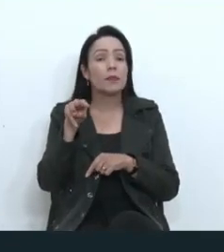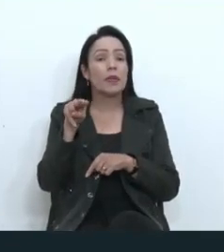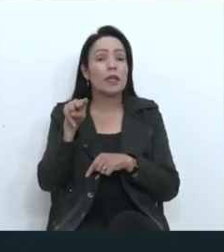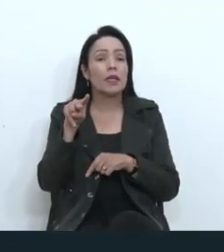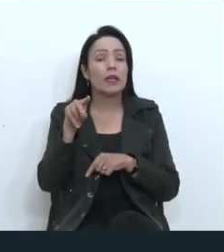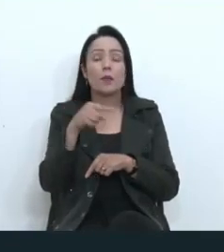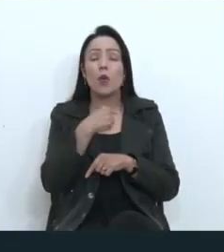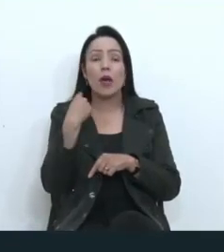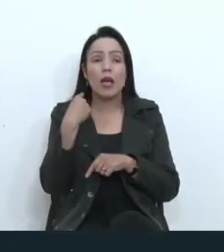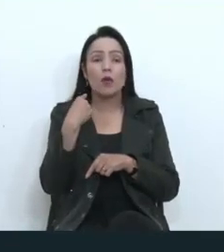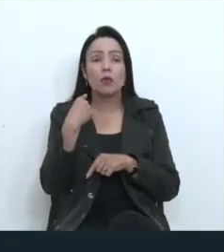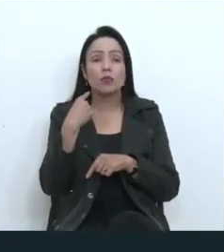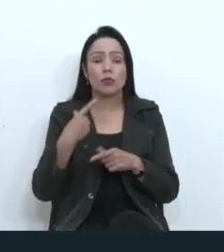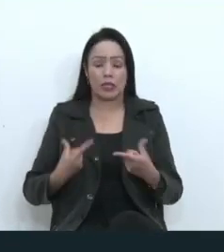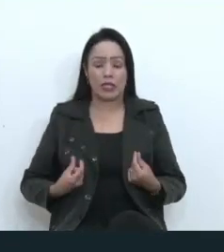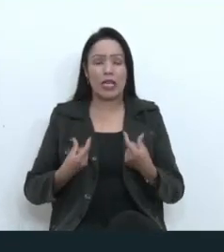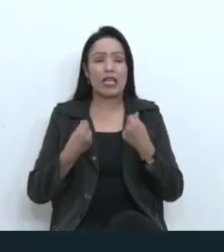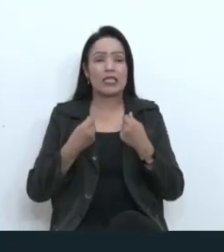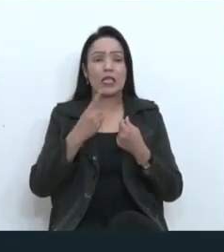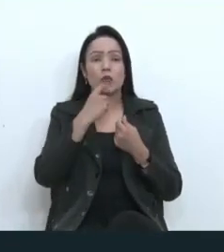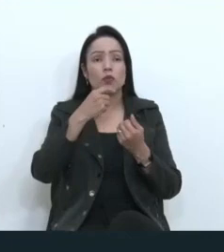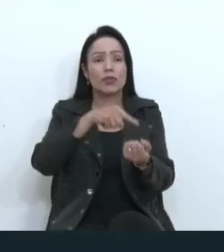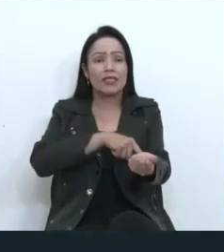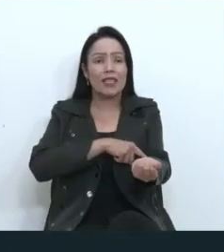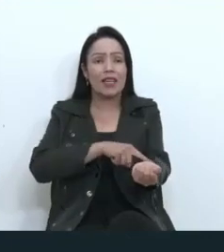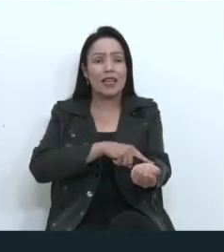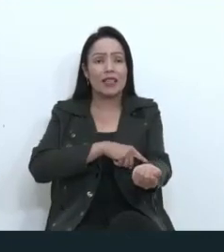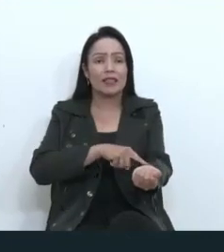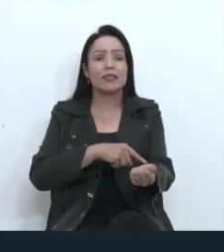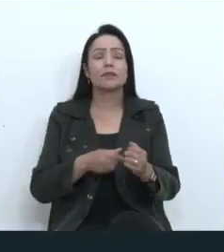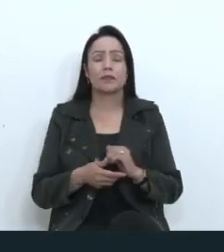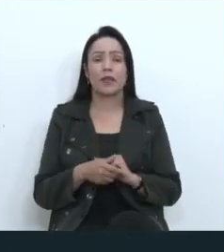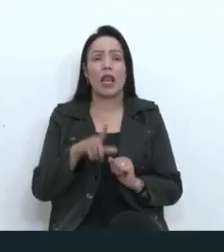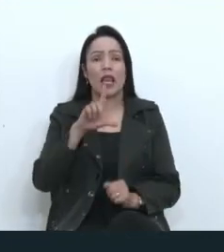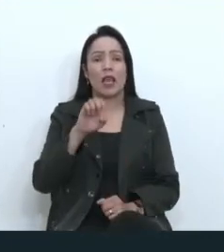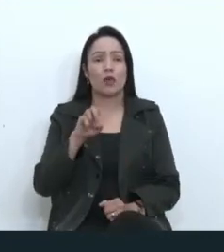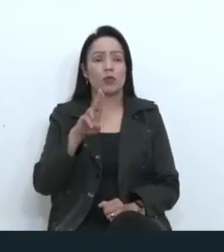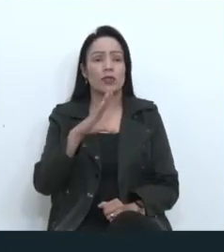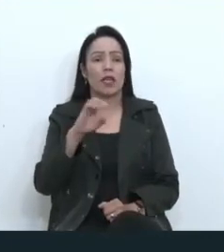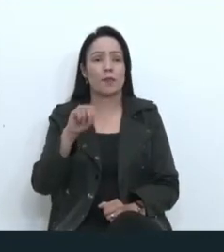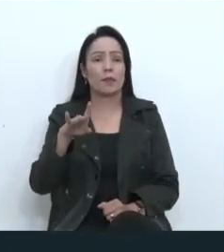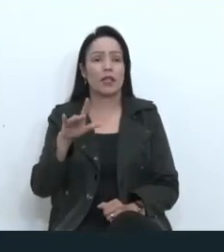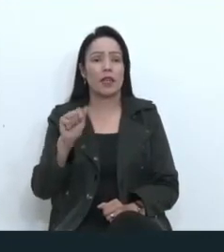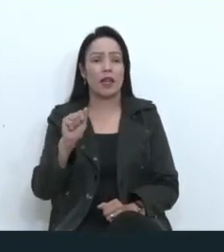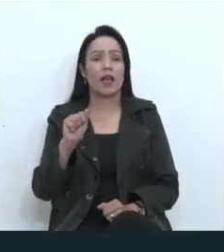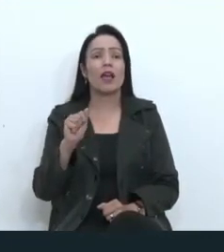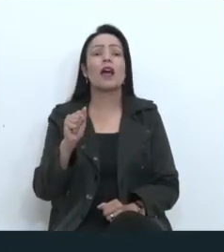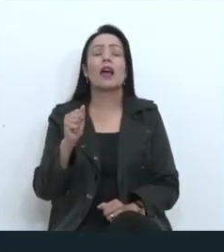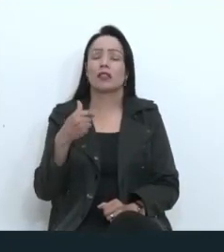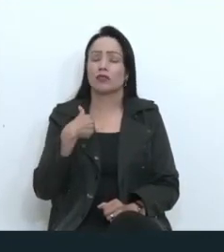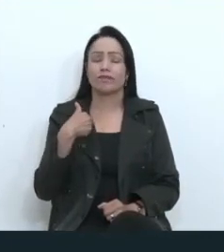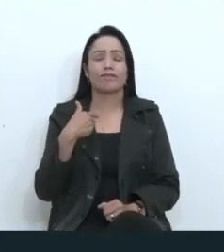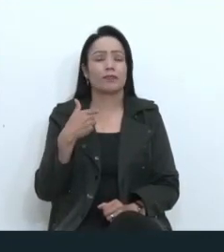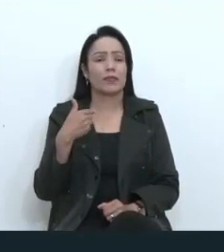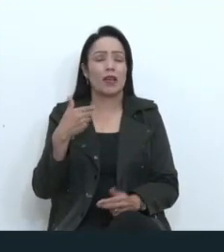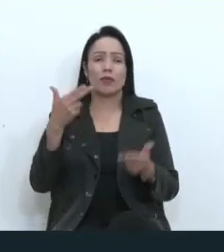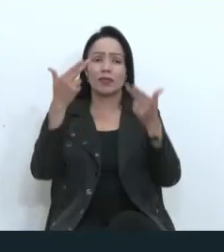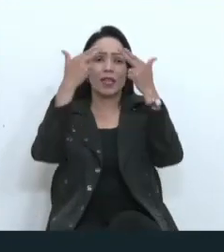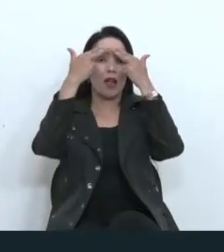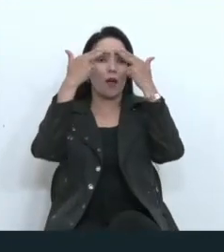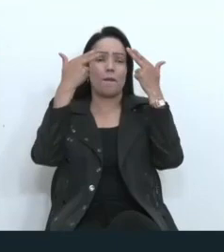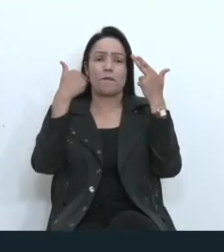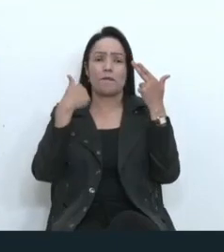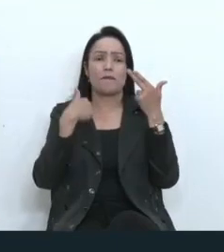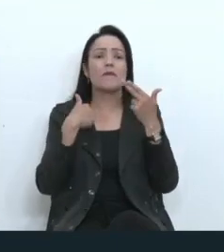isso não é fácil fica uma cicatriz na vida da gente e que nunca há de fechar então foi por essa